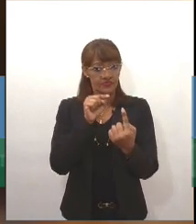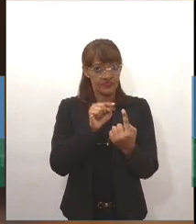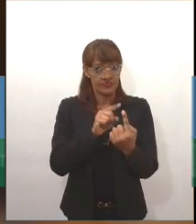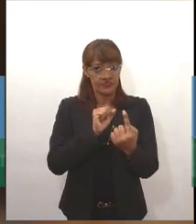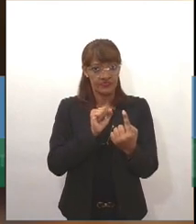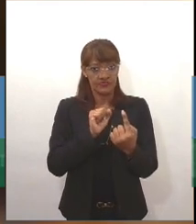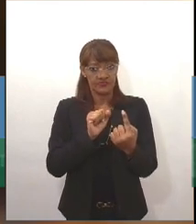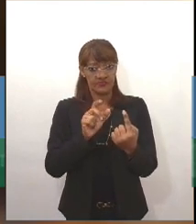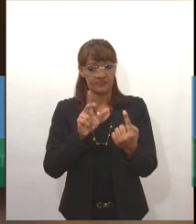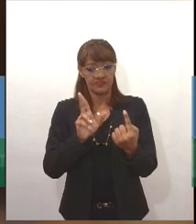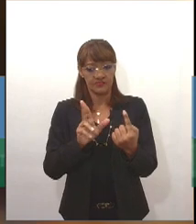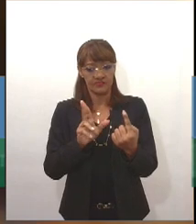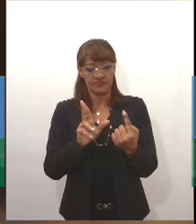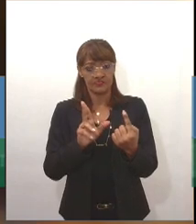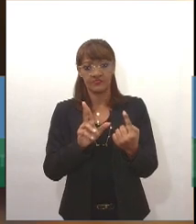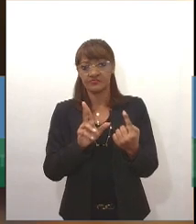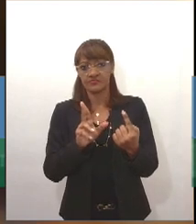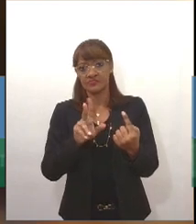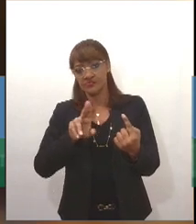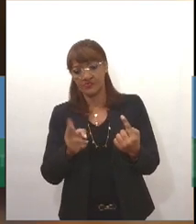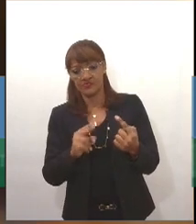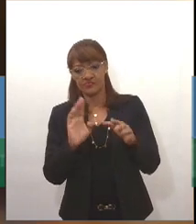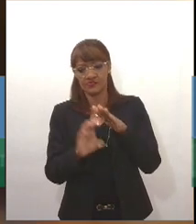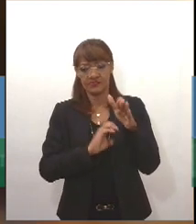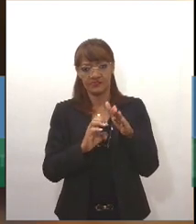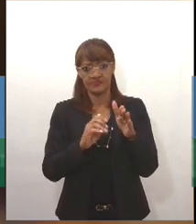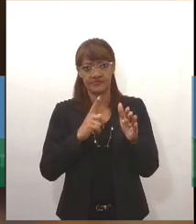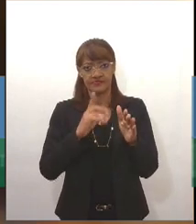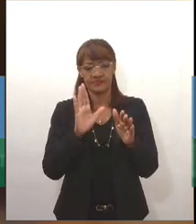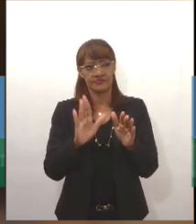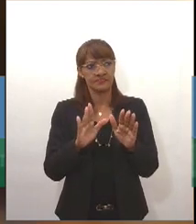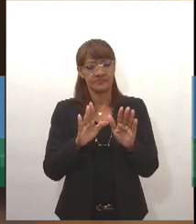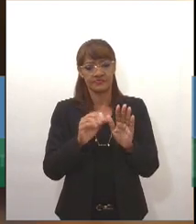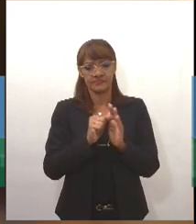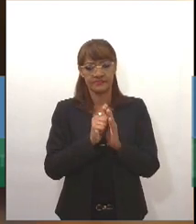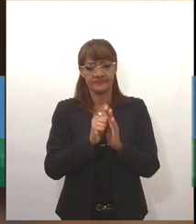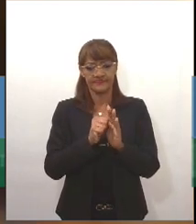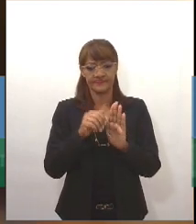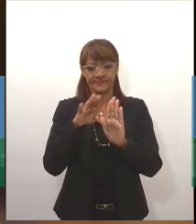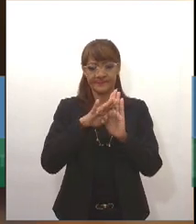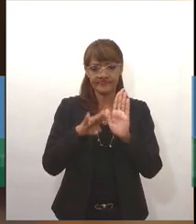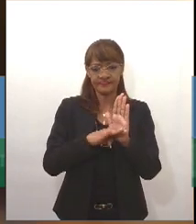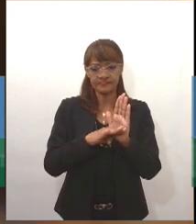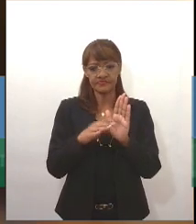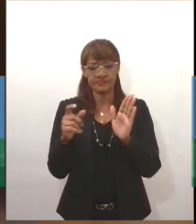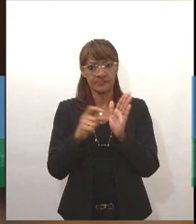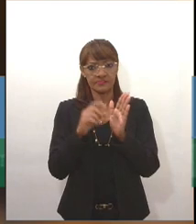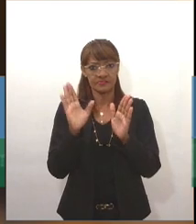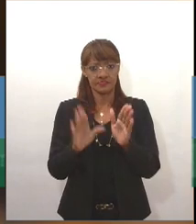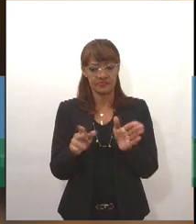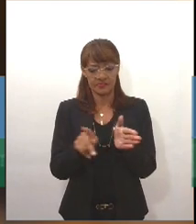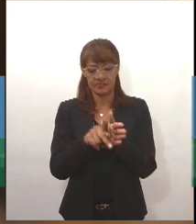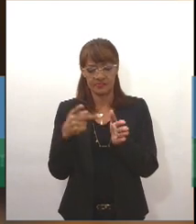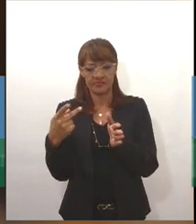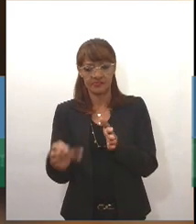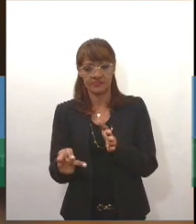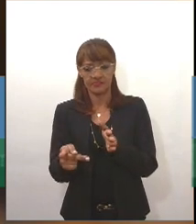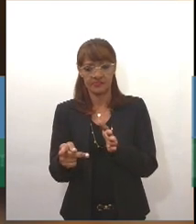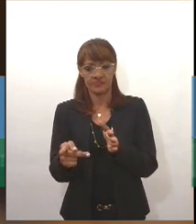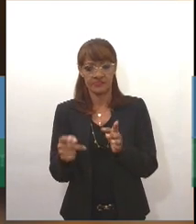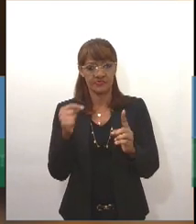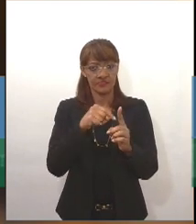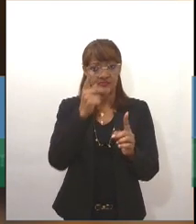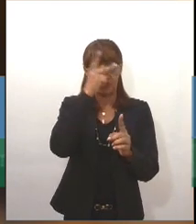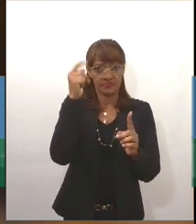app ou de um programa de computação de dados de uma empresa o fornecedor torna-se